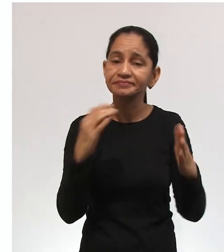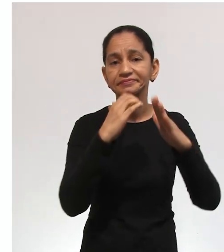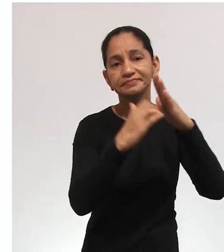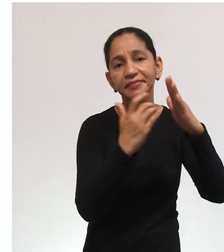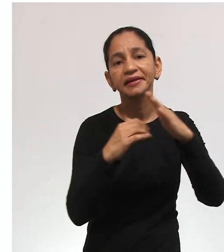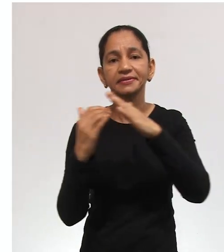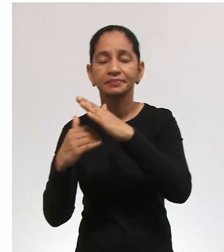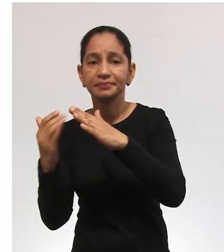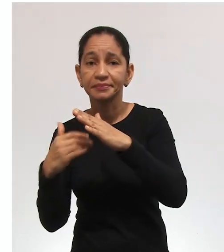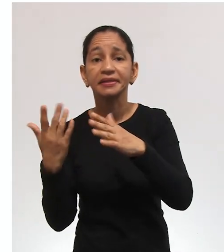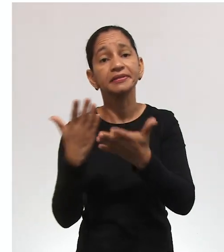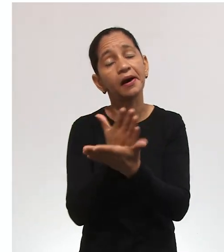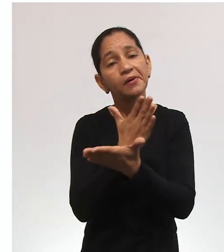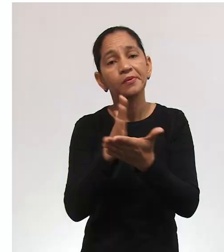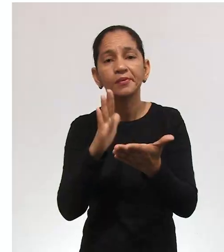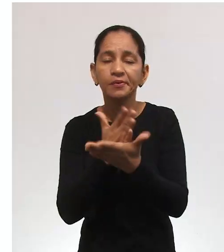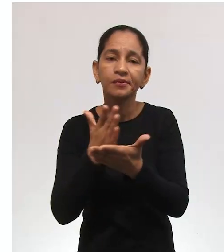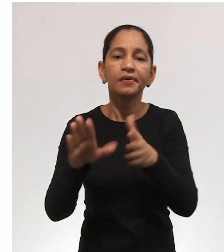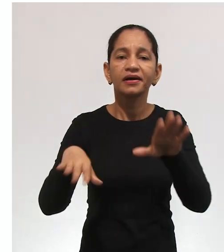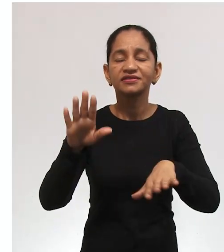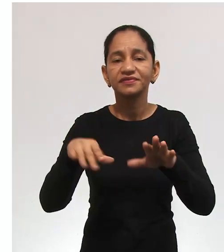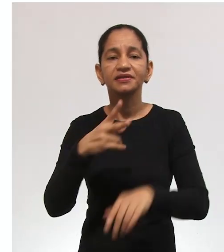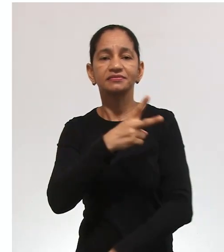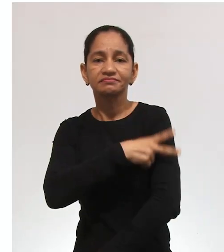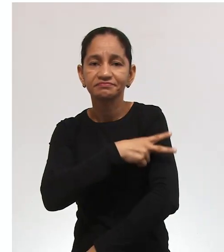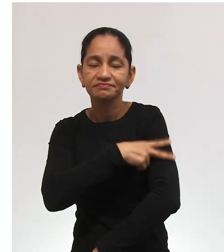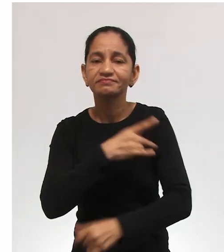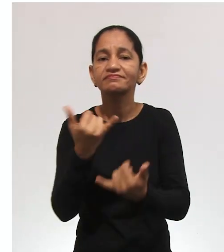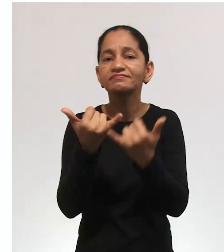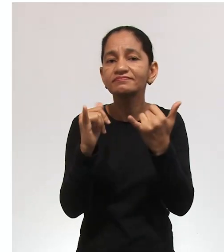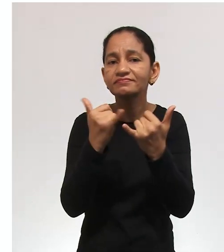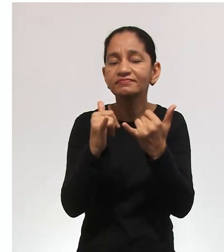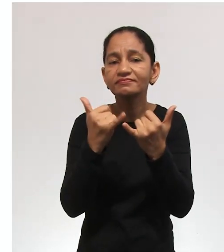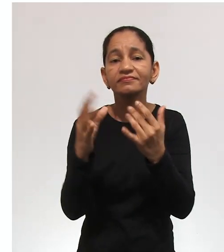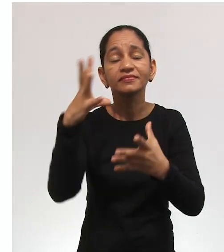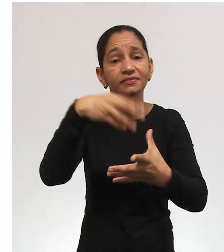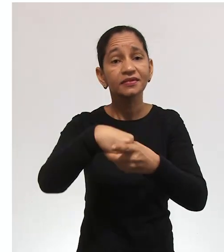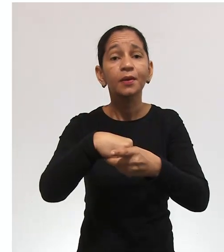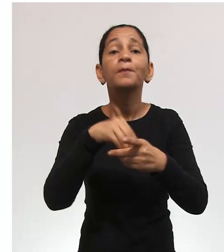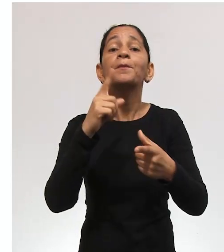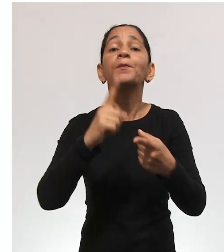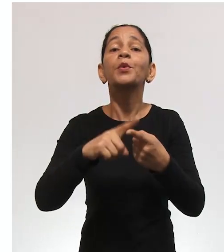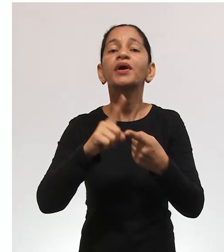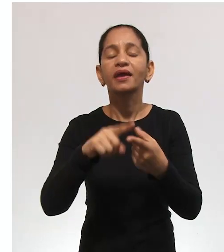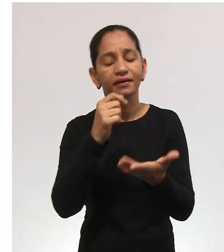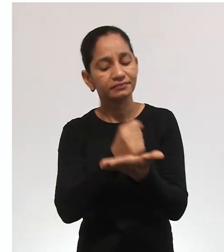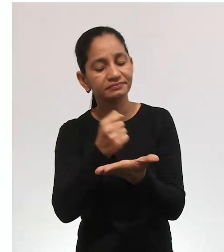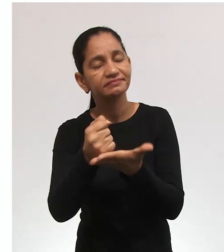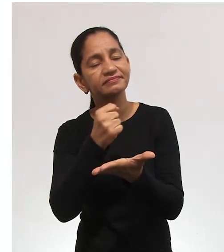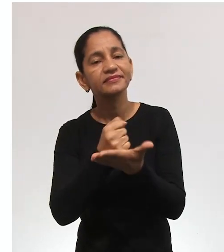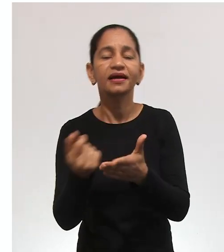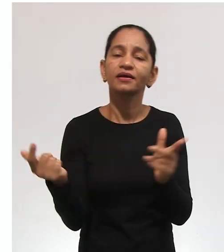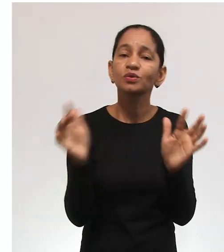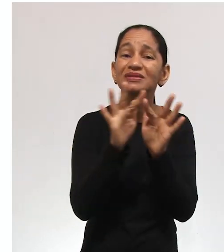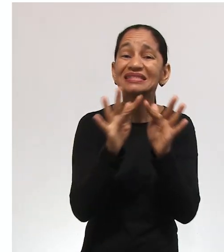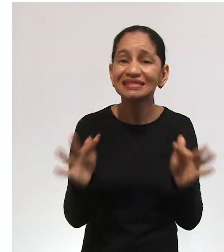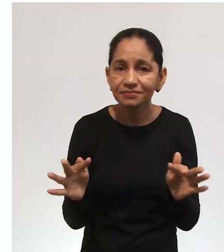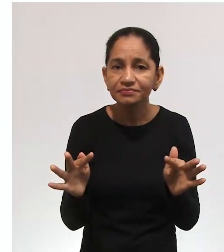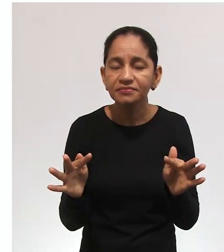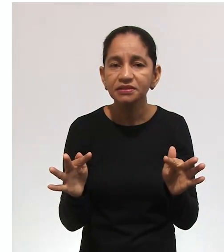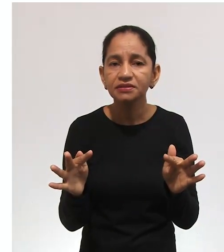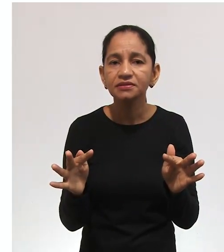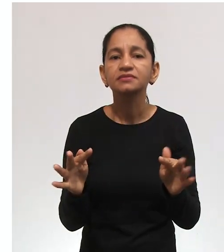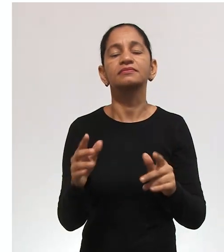coligadas, tomadores de serviço, para tutelar o contrato mínimo de trabalho. Ou seja,